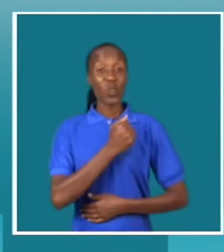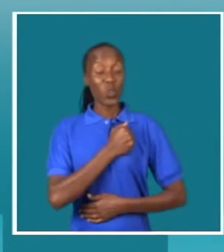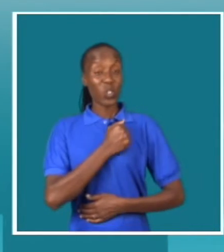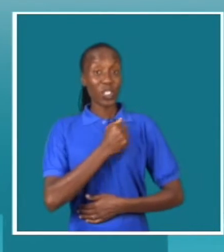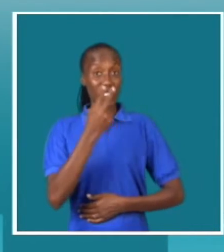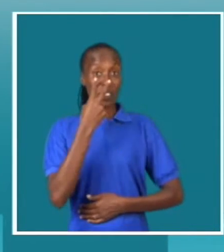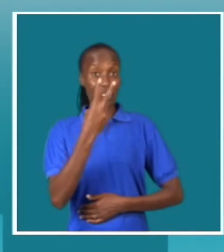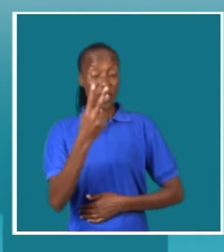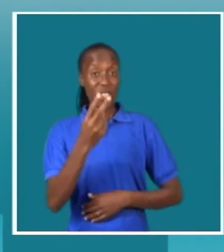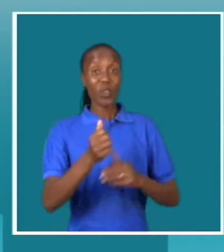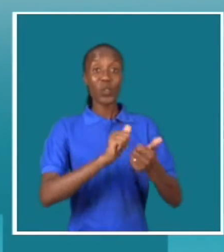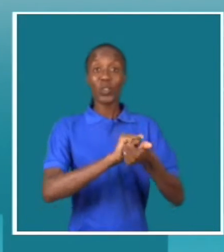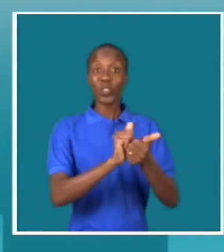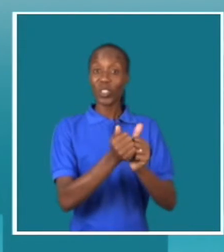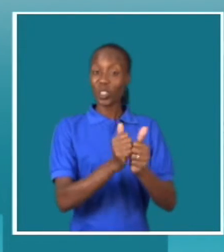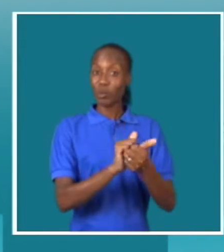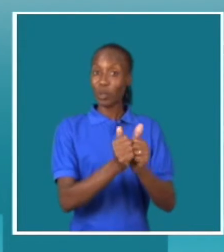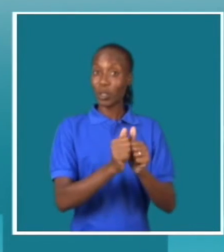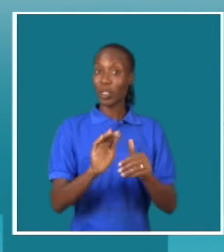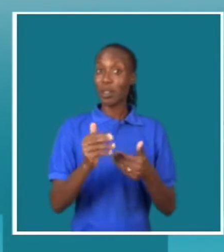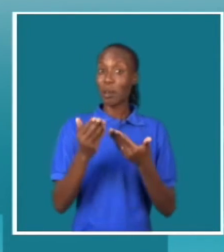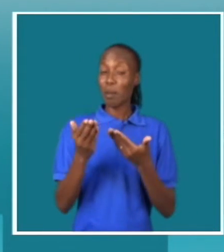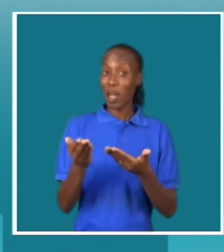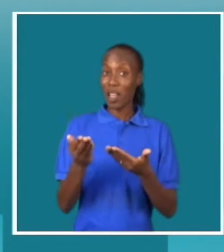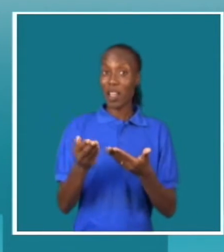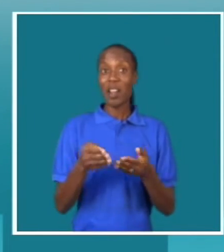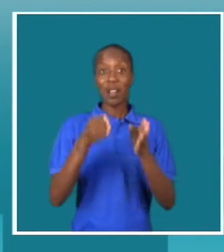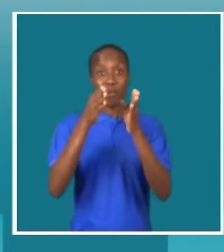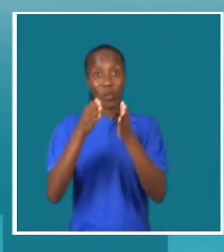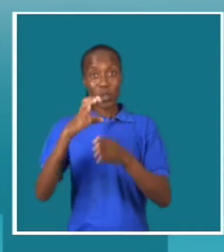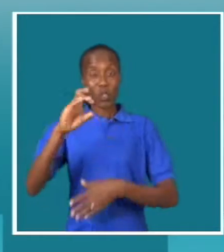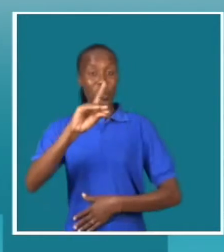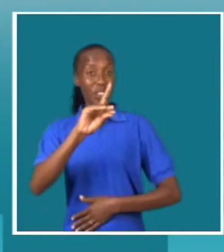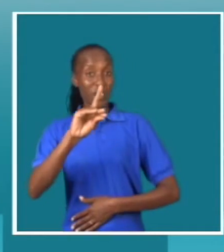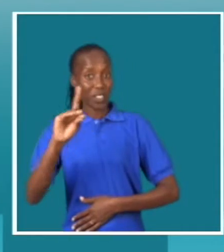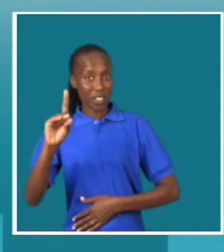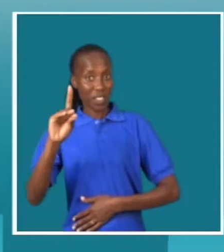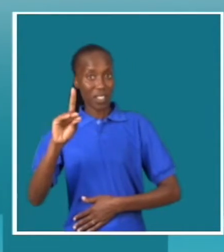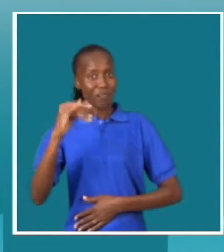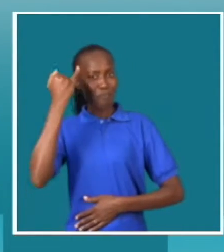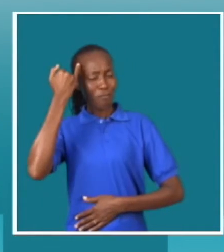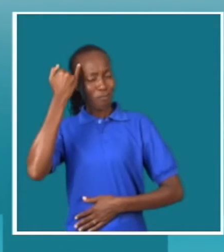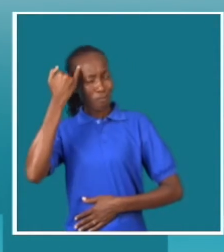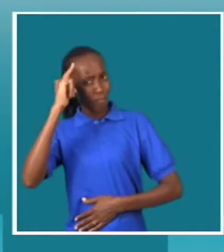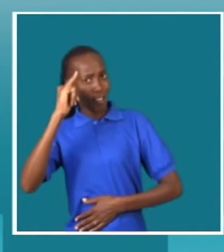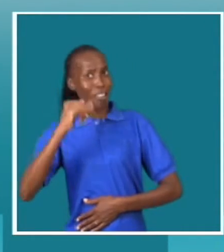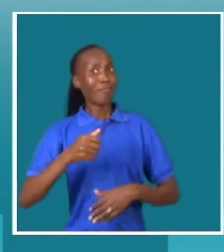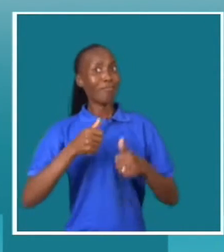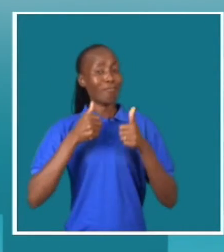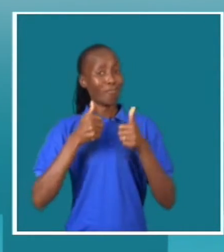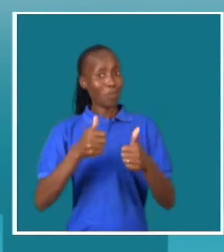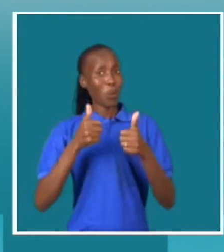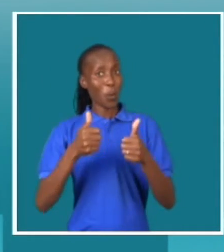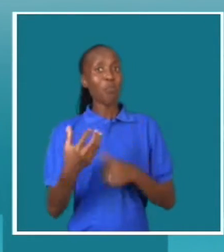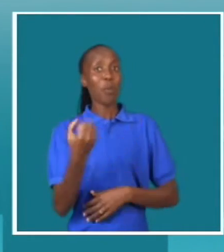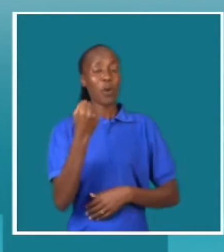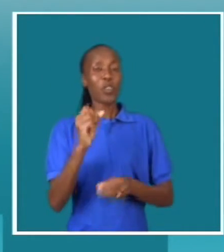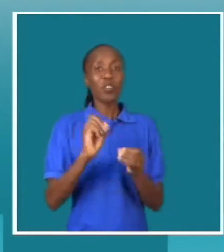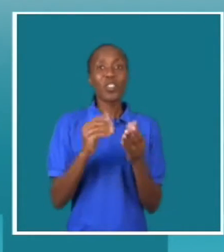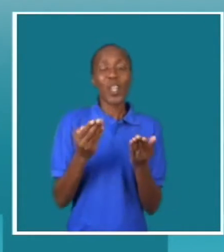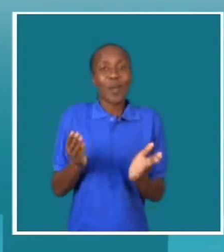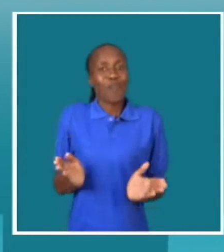visto o desporto para atletas portadores de deficiência. É uma iniciativa que também tem que ser incentivada.